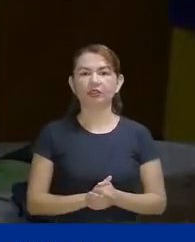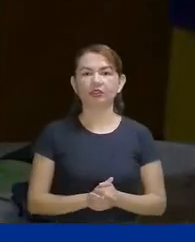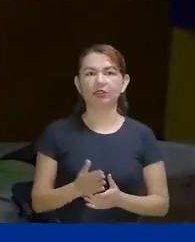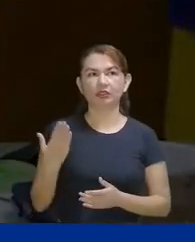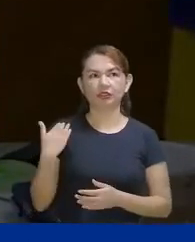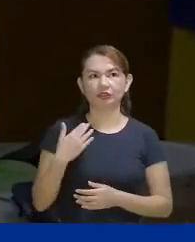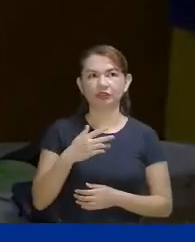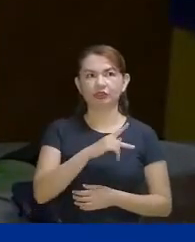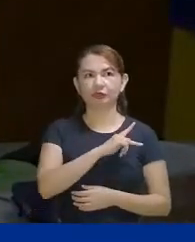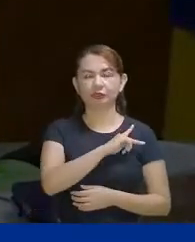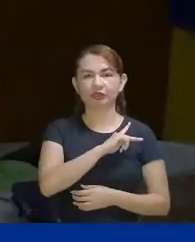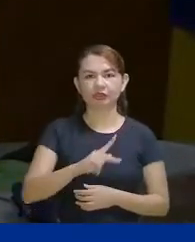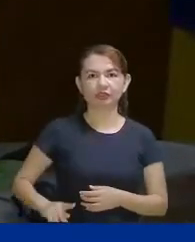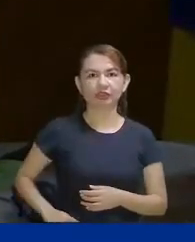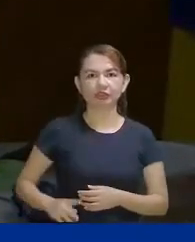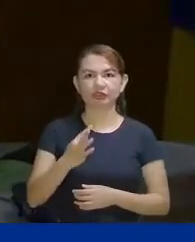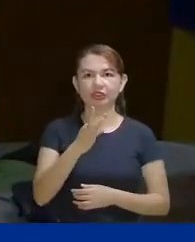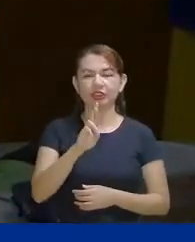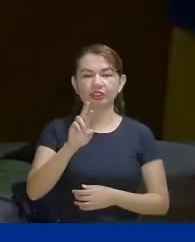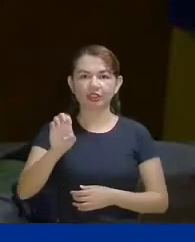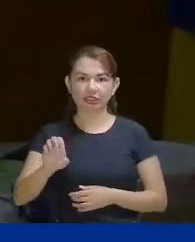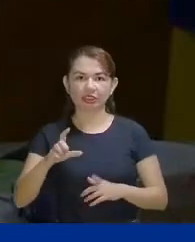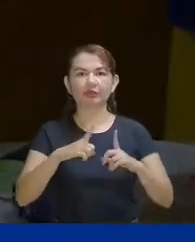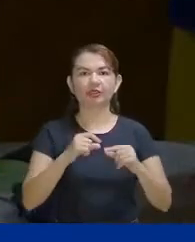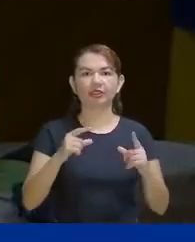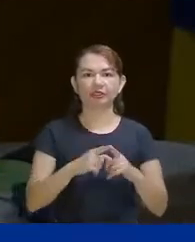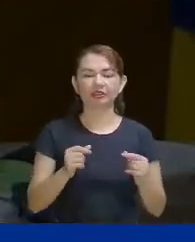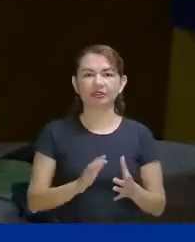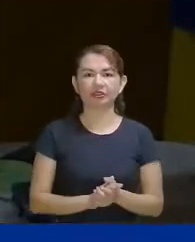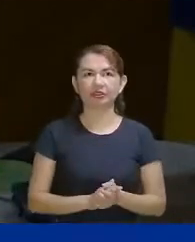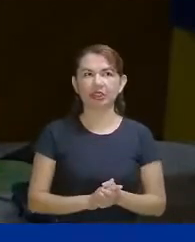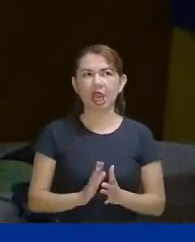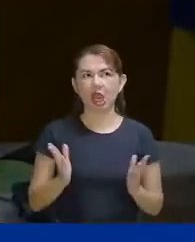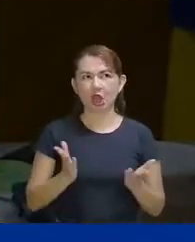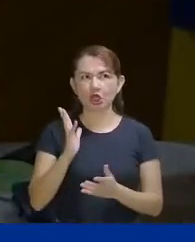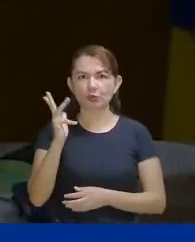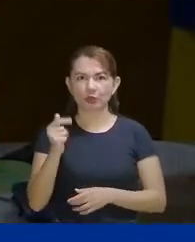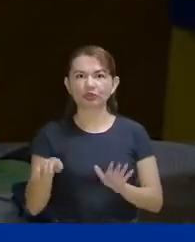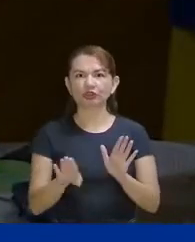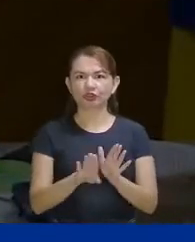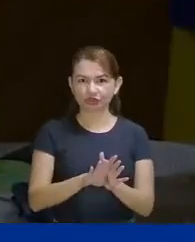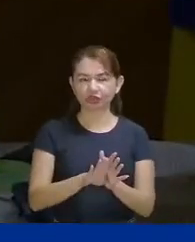do TRE do Distrito Federal. Então ele está conosco aqui, está chegando agora de madrugada.